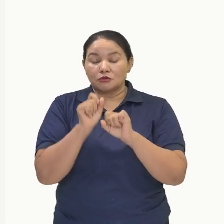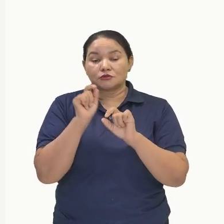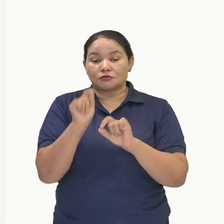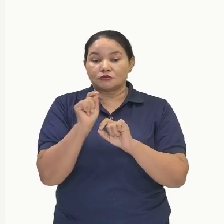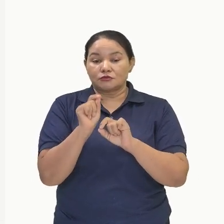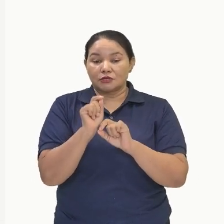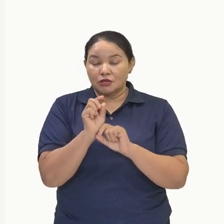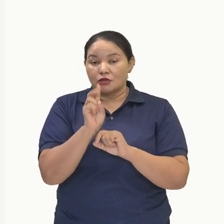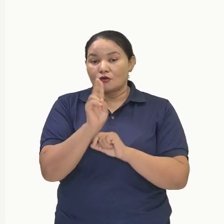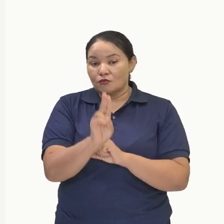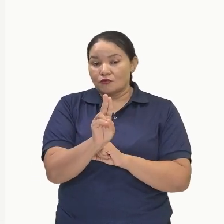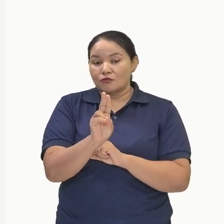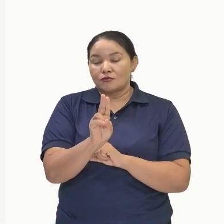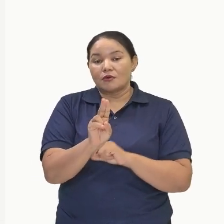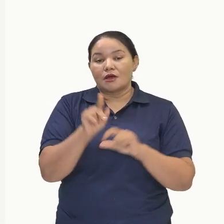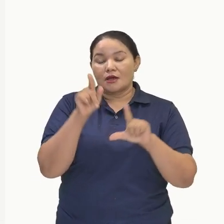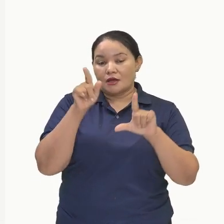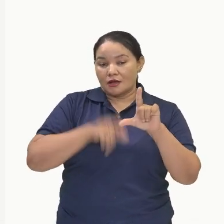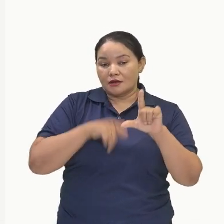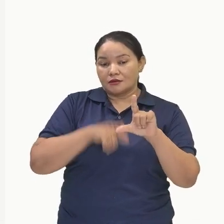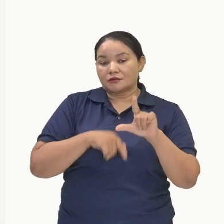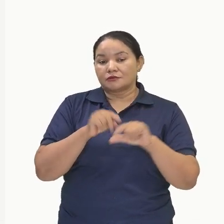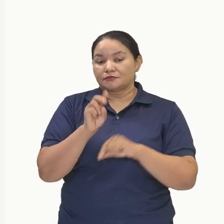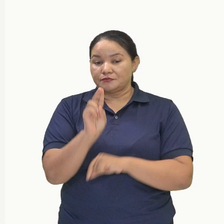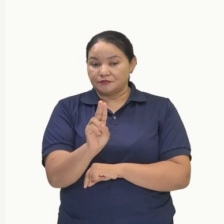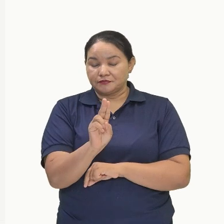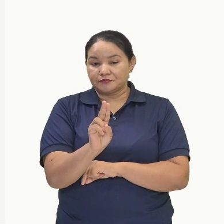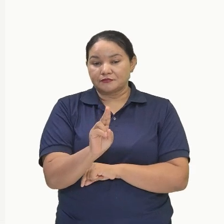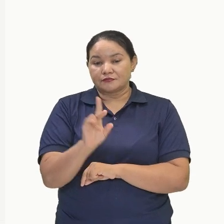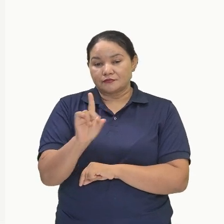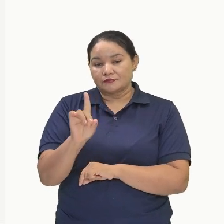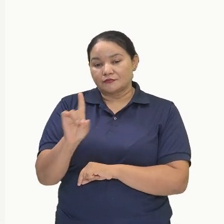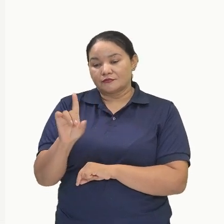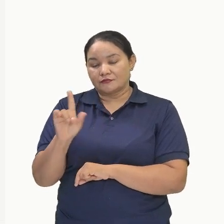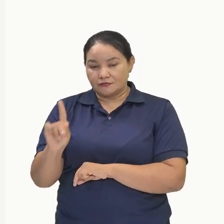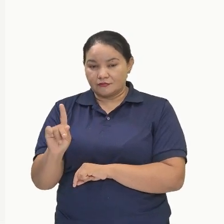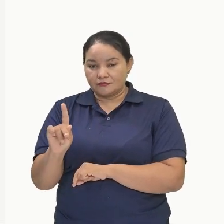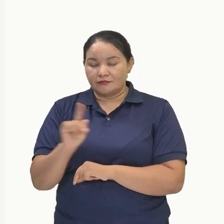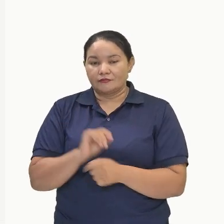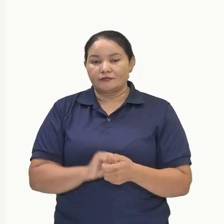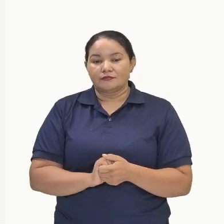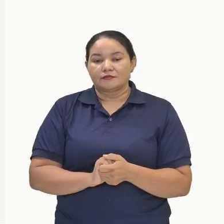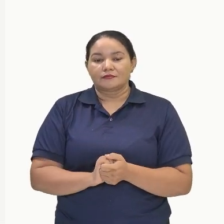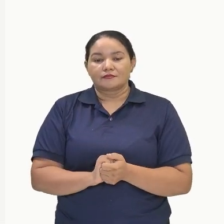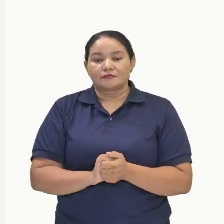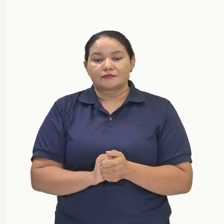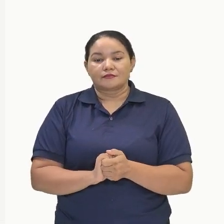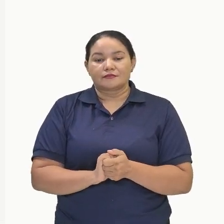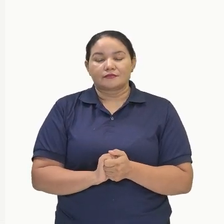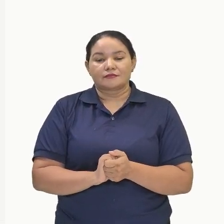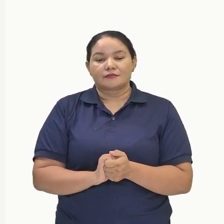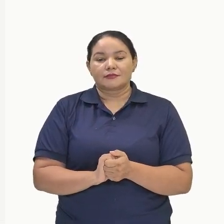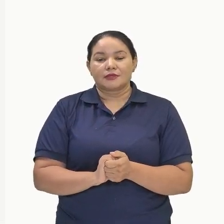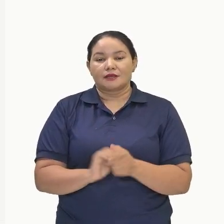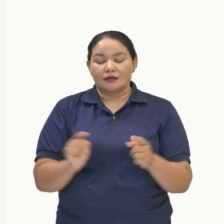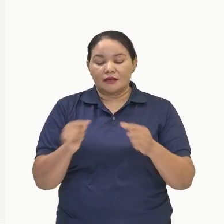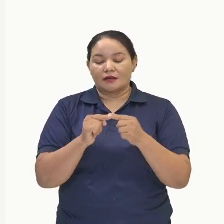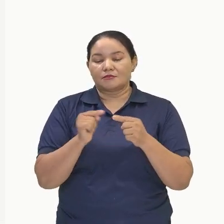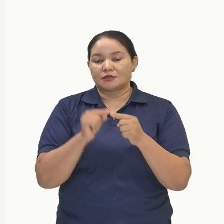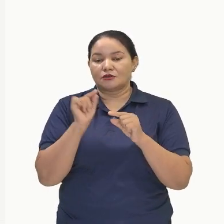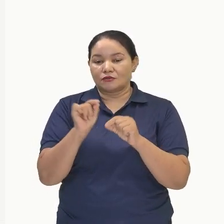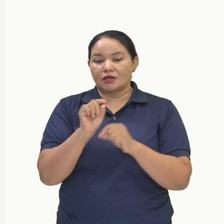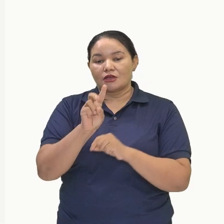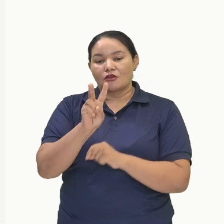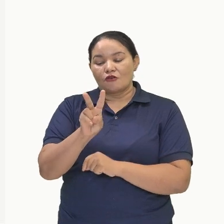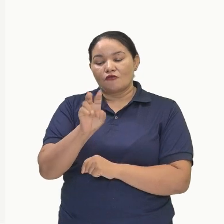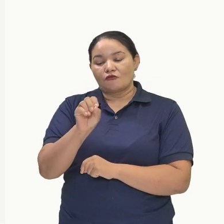a gente chama de DDP. Isso aí, pessoal, é medida em volt, tá?